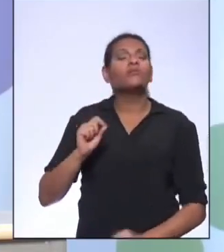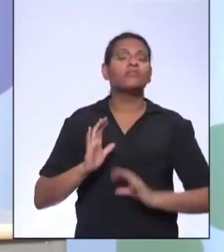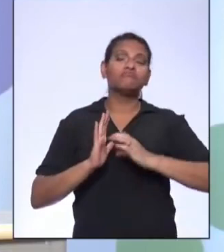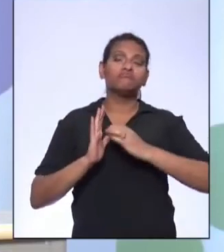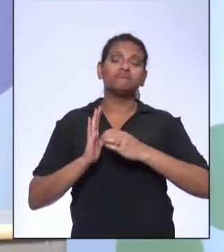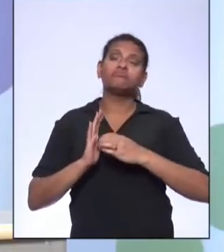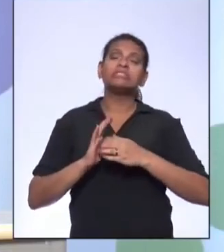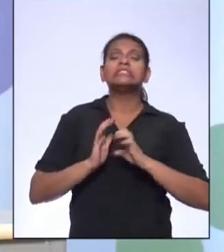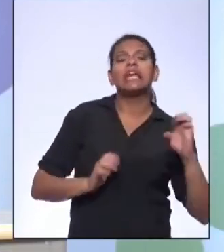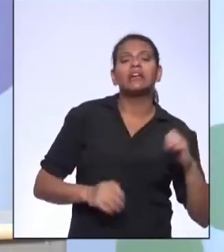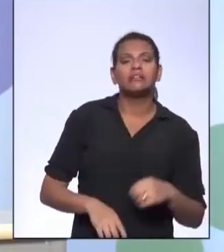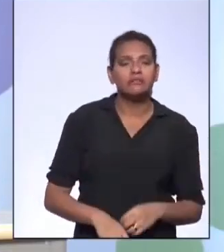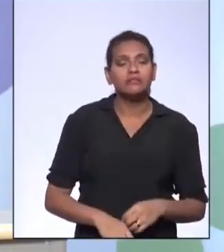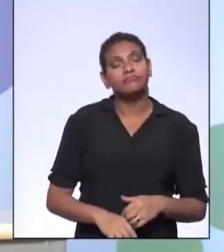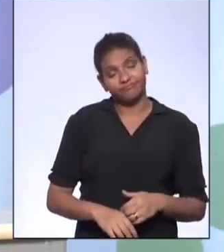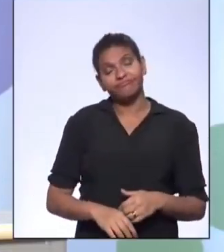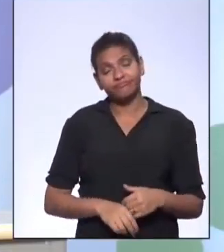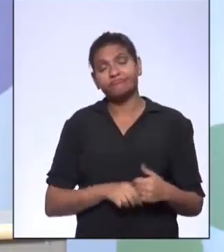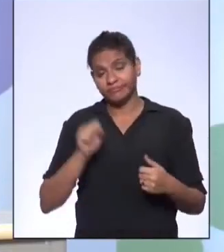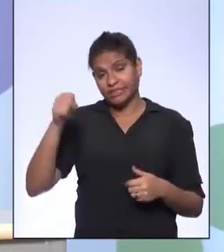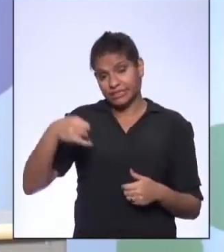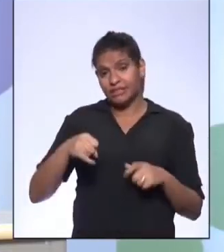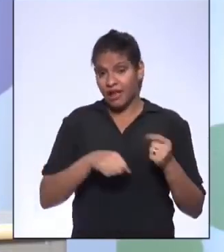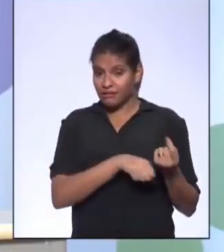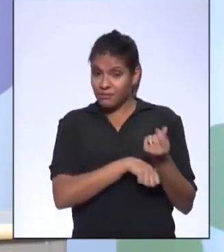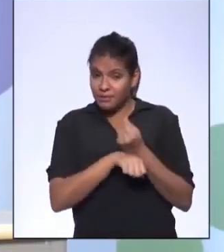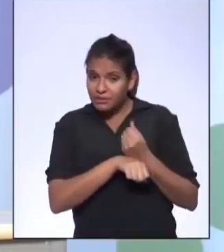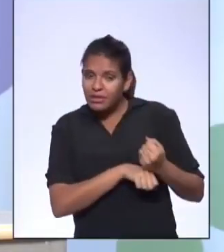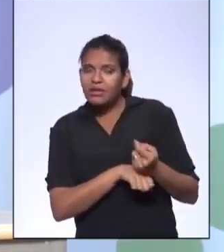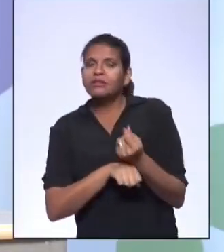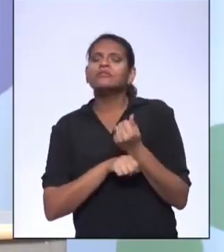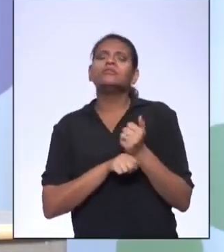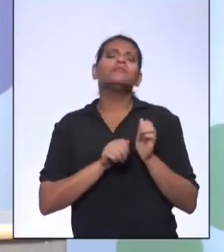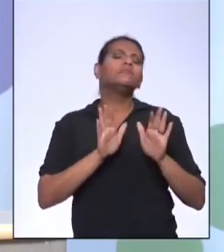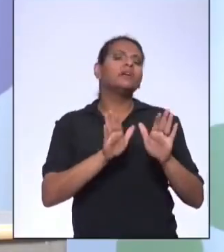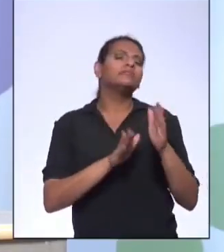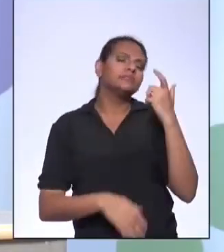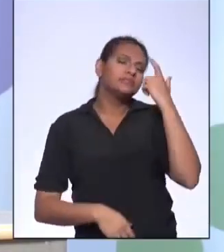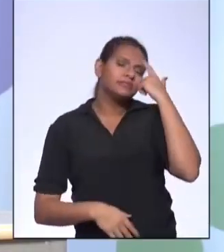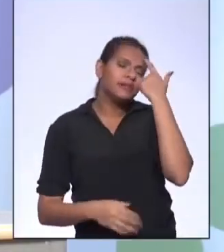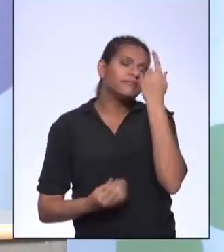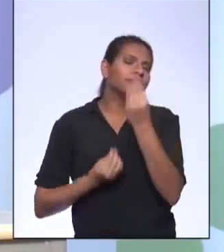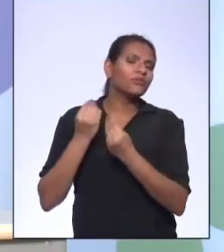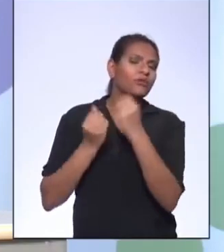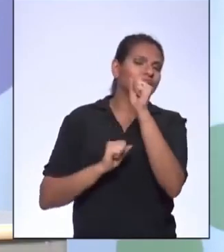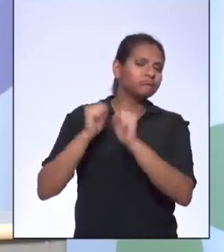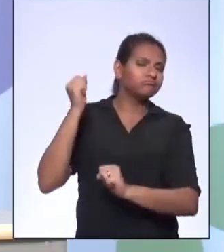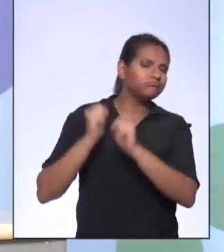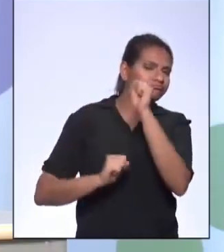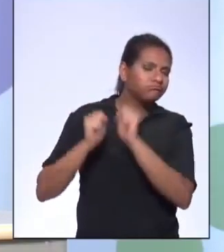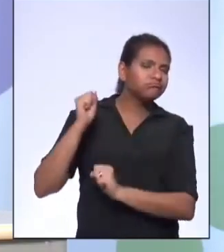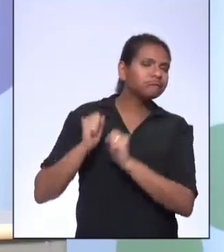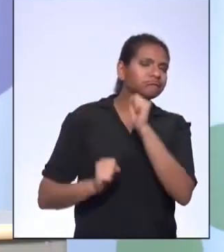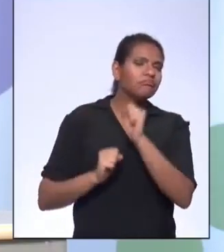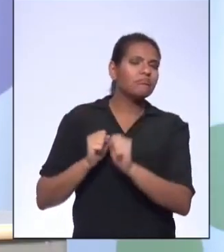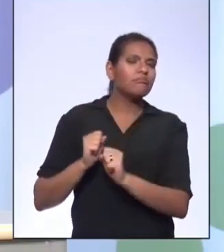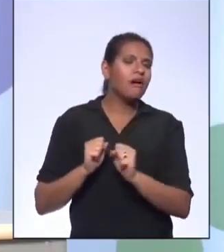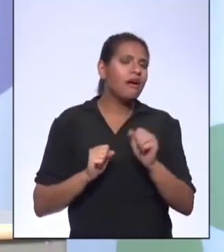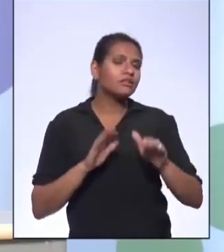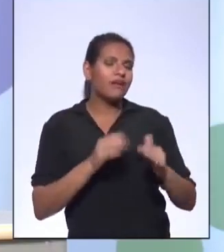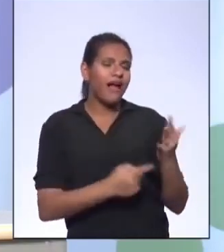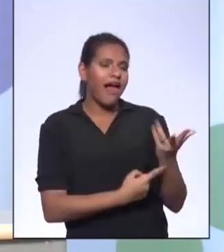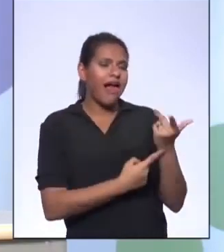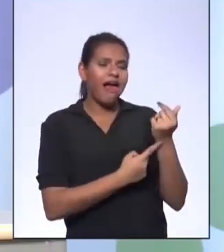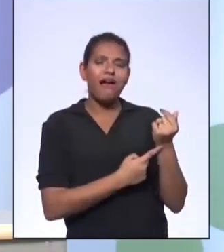para reflexões e caminhos que dizem respeito a como a indústria ela se apropria da arte de